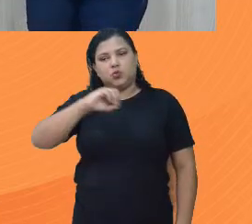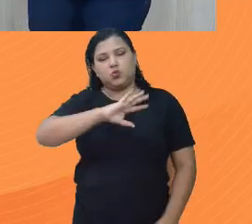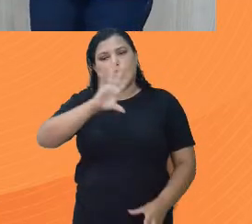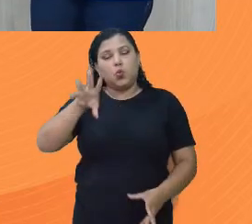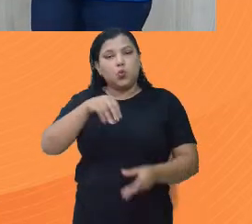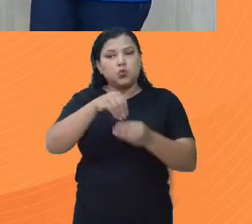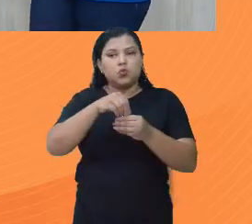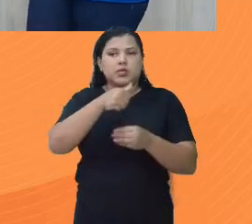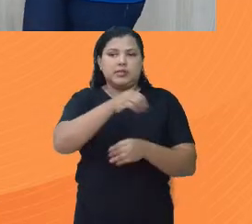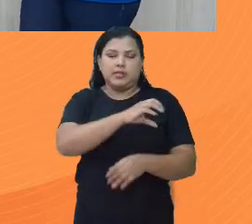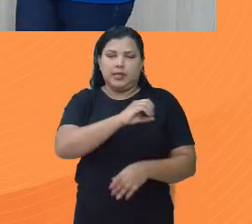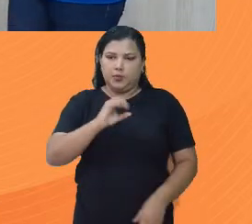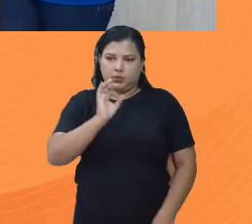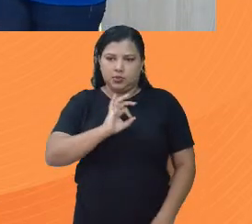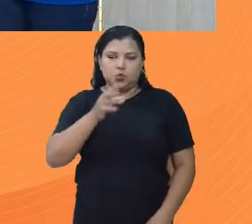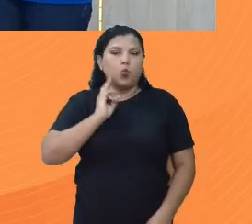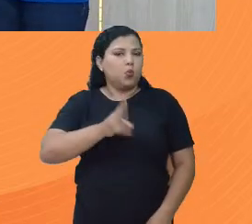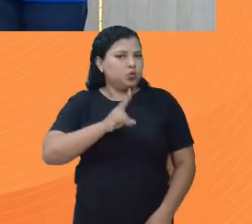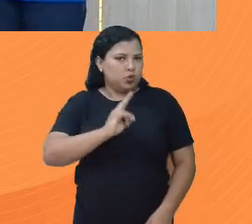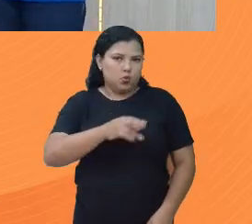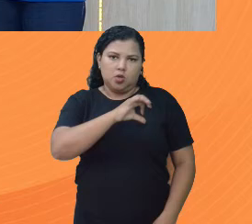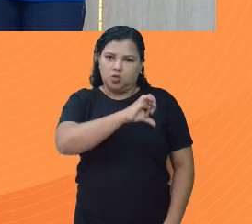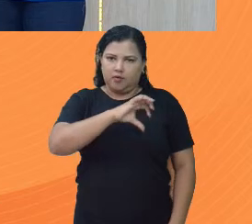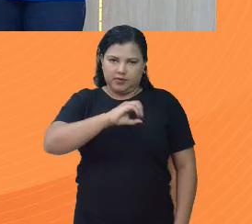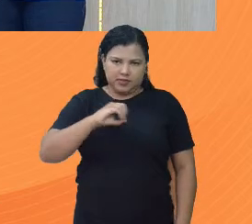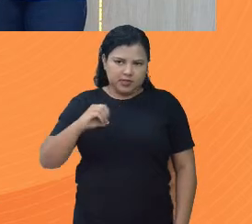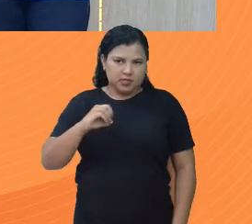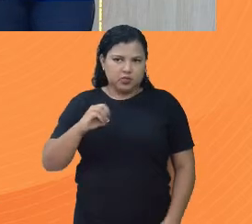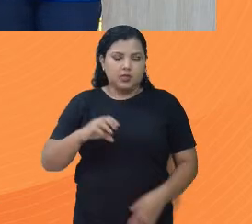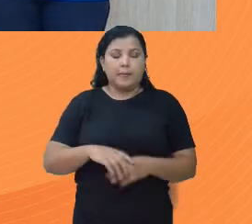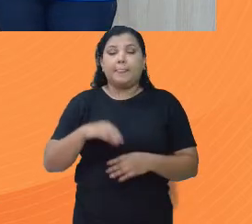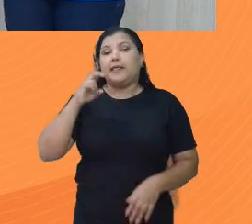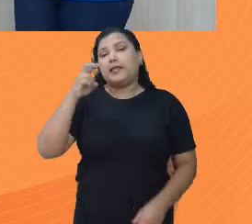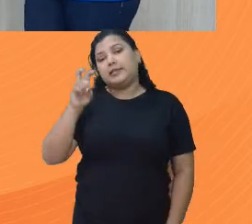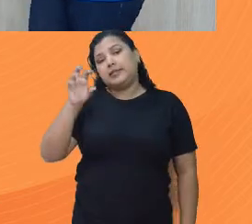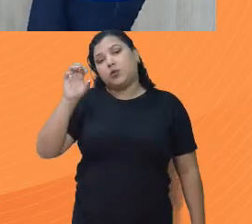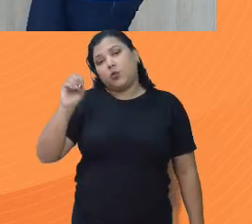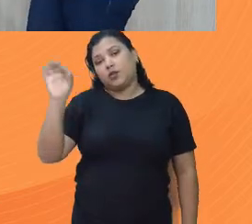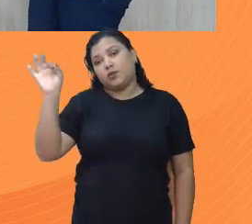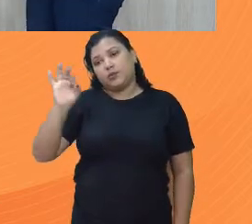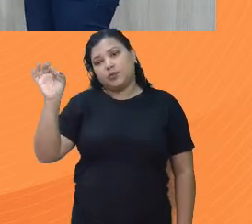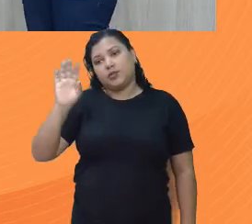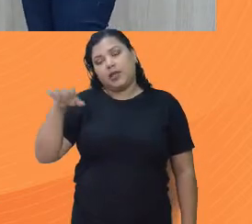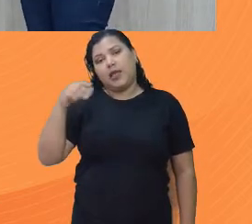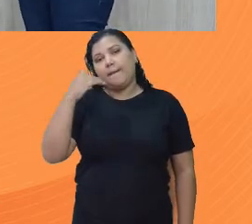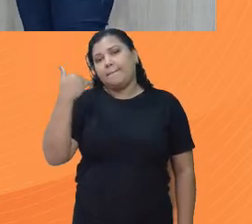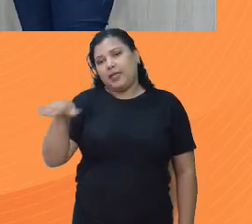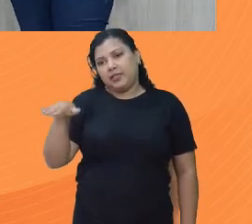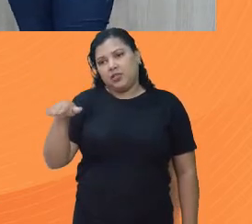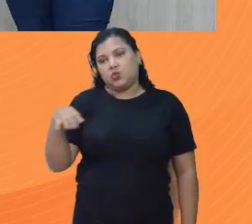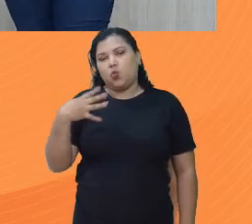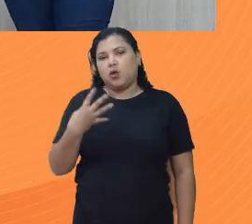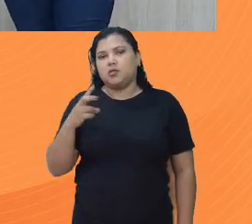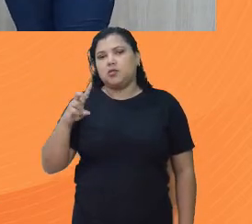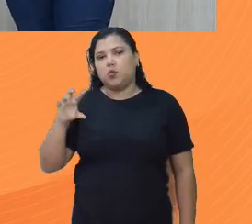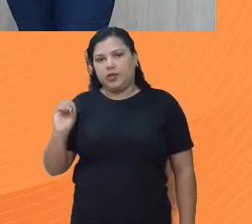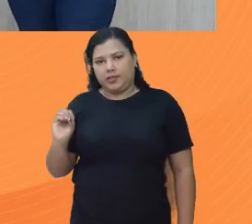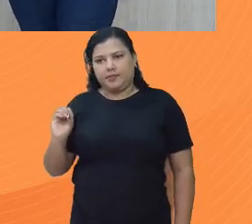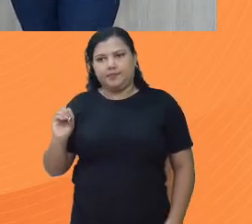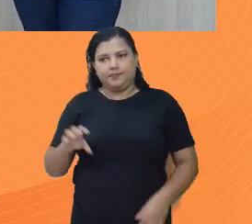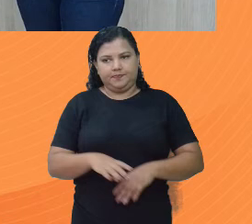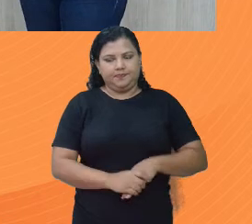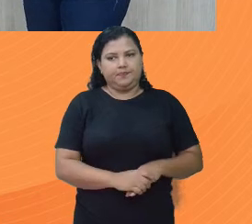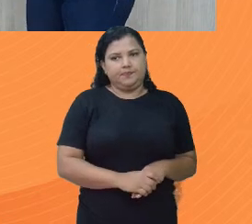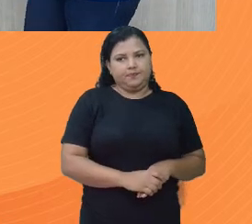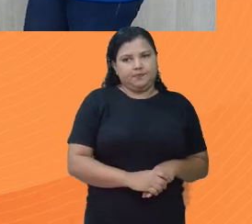que é o 100%, continua sendo 900 e o nosso 50% é metade dele, que vai ser 450,